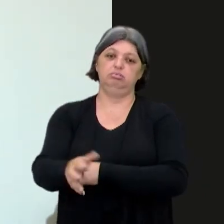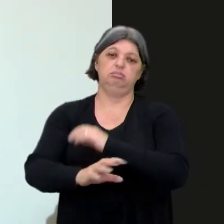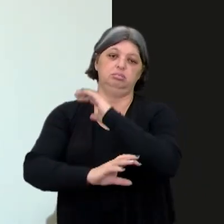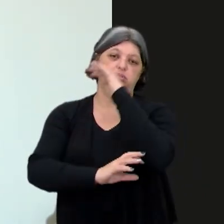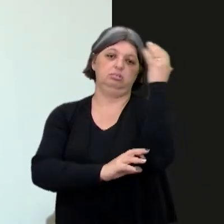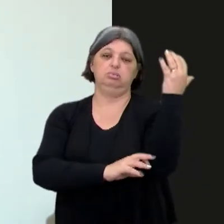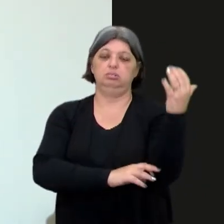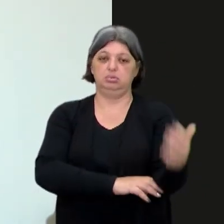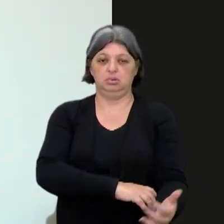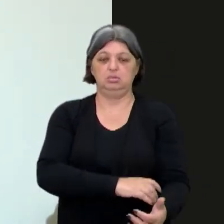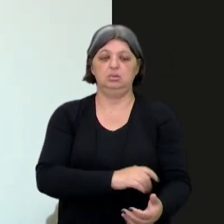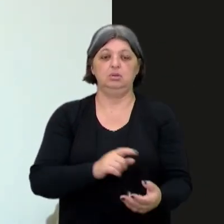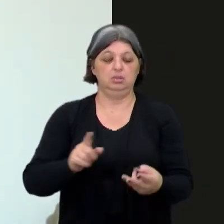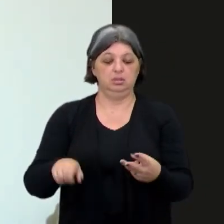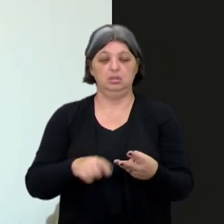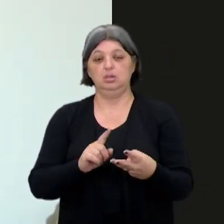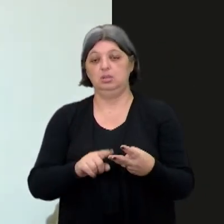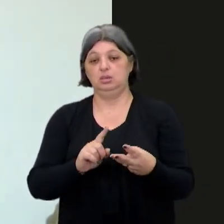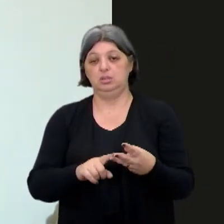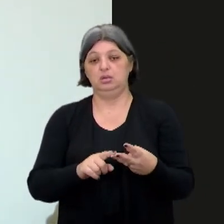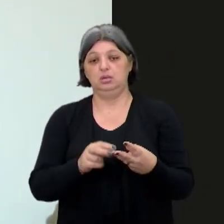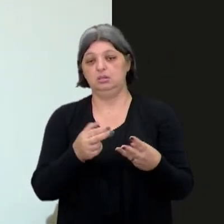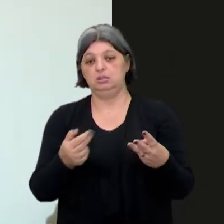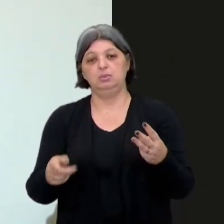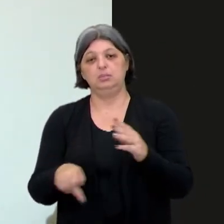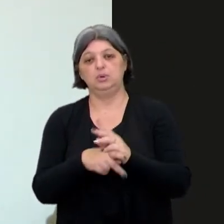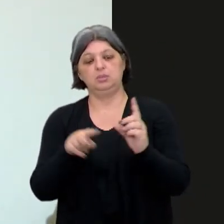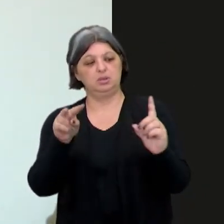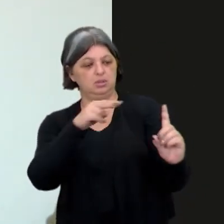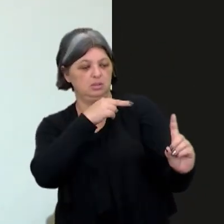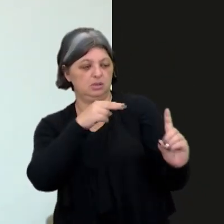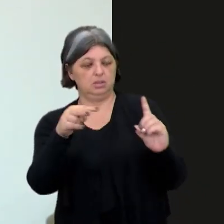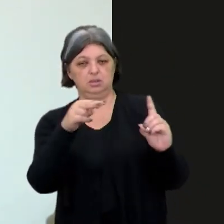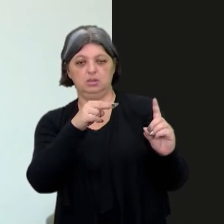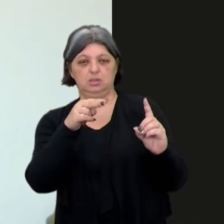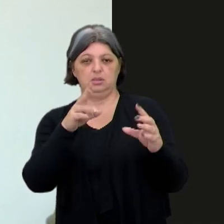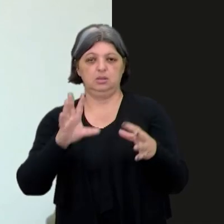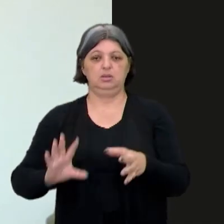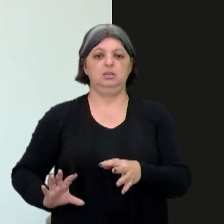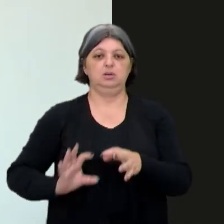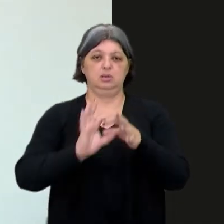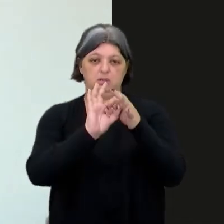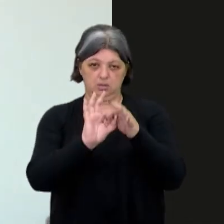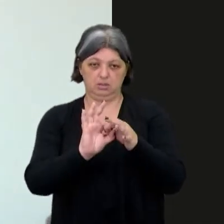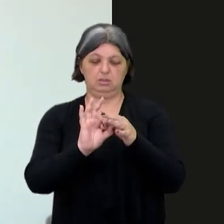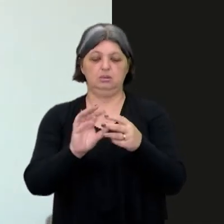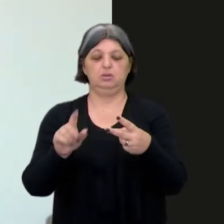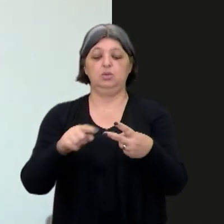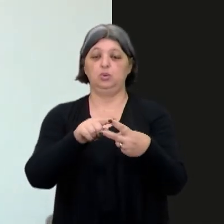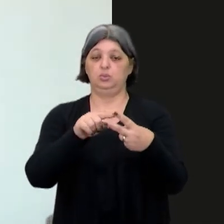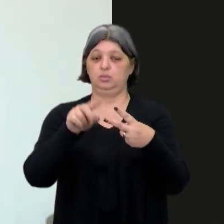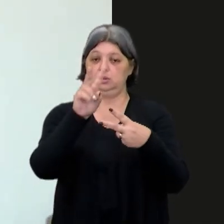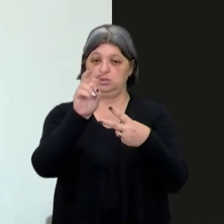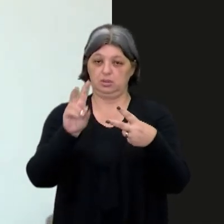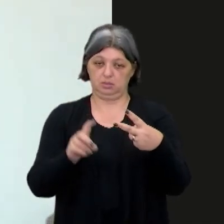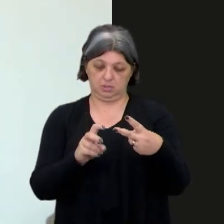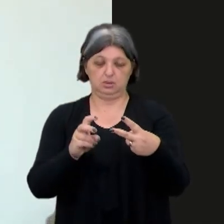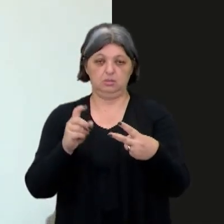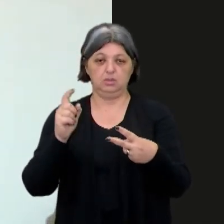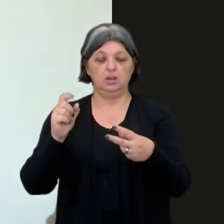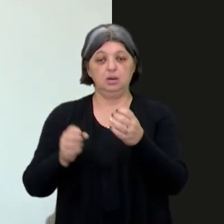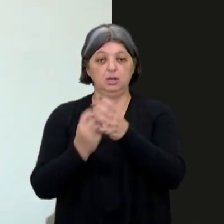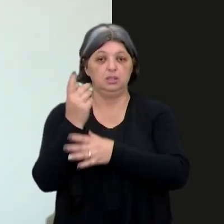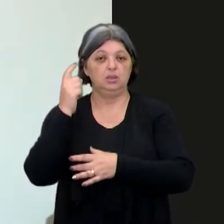tu criar uma terceira ótica sobre isso, que junte esses dois assuntos e gere uma reflexão, um